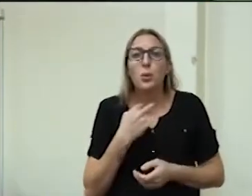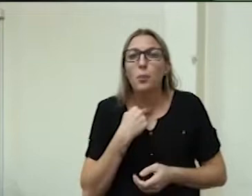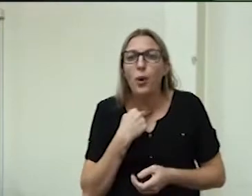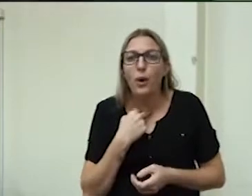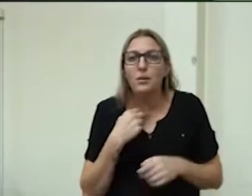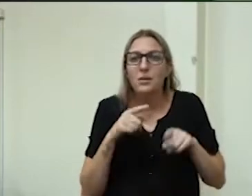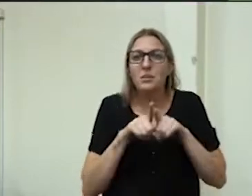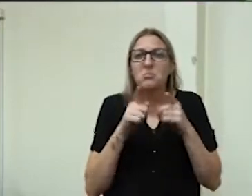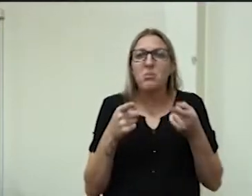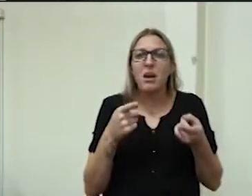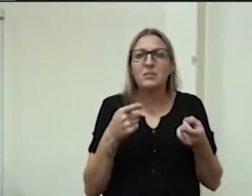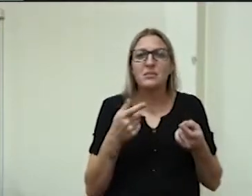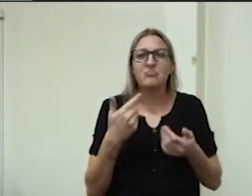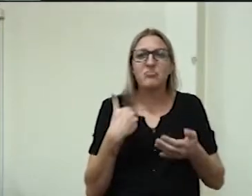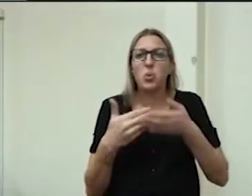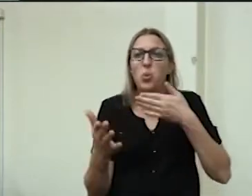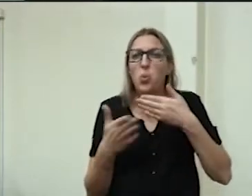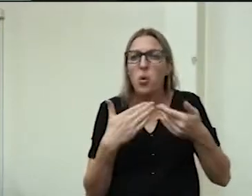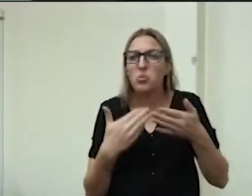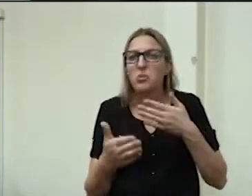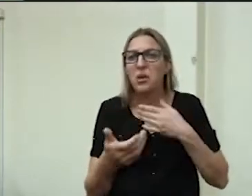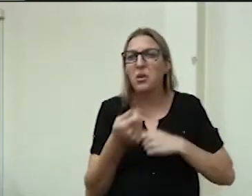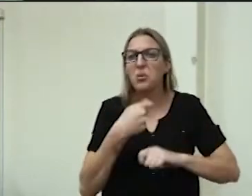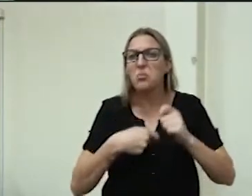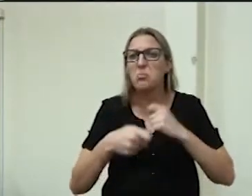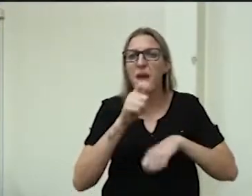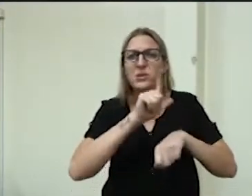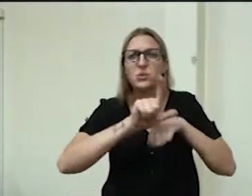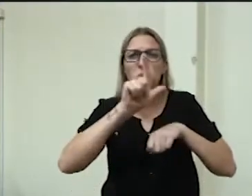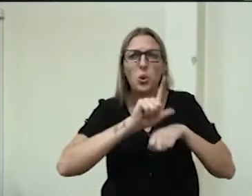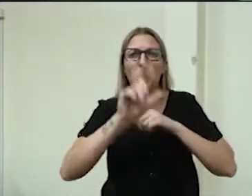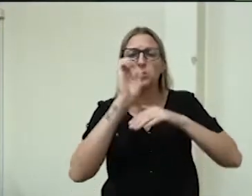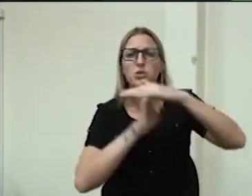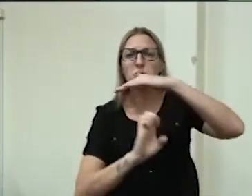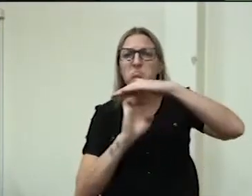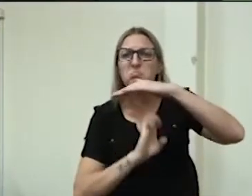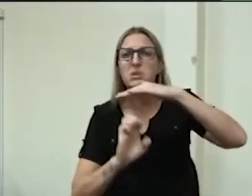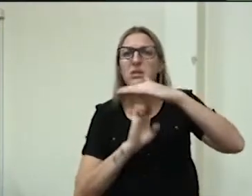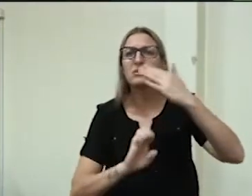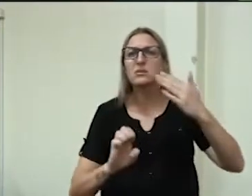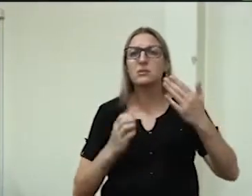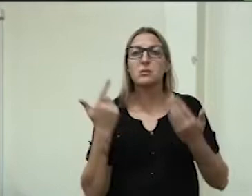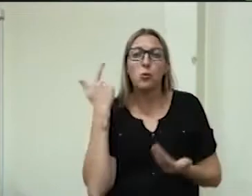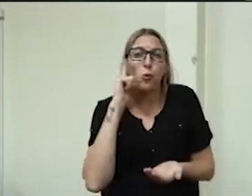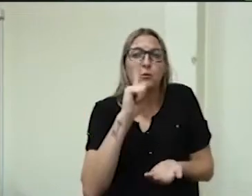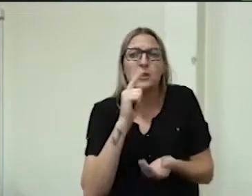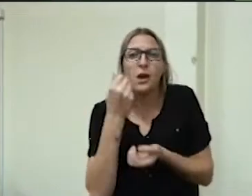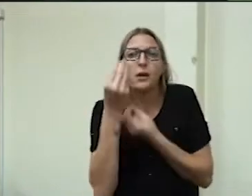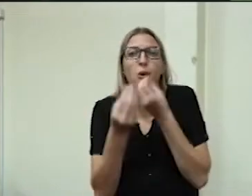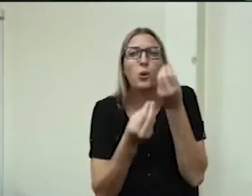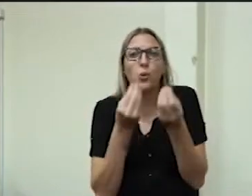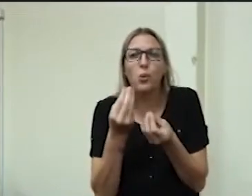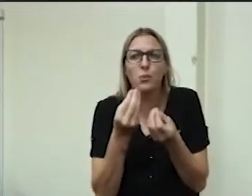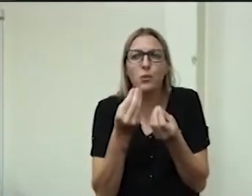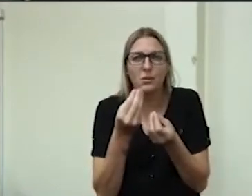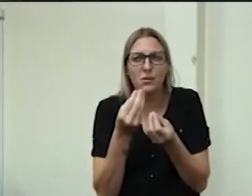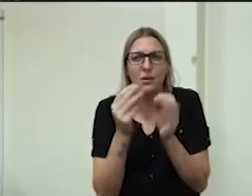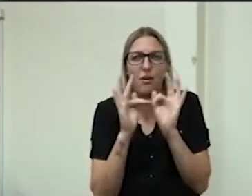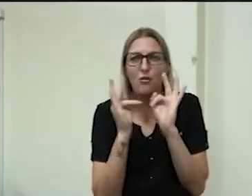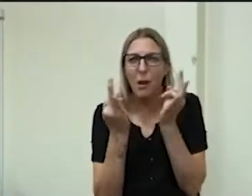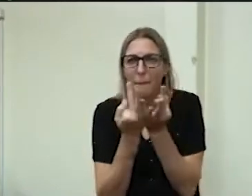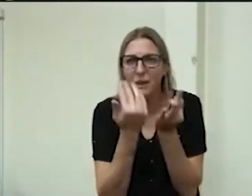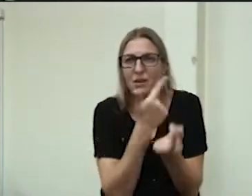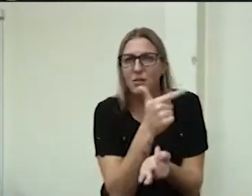cachorro quente, tem direito de ligar a luz. E aquele pai e aquela mãe que tem os seus filhos estão lá na casinha, no casebre, lá não tem direito.